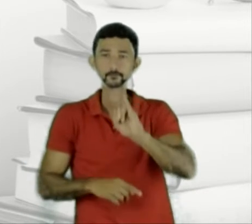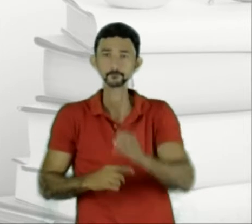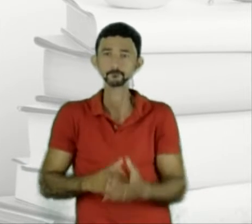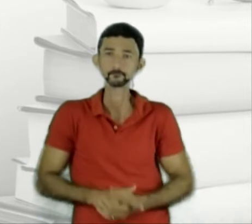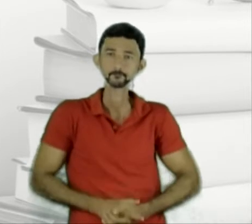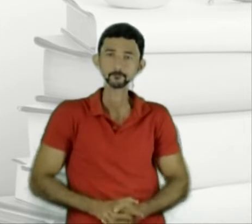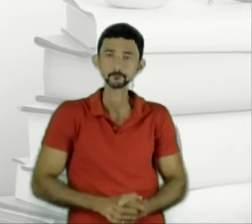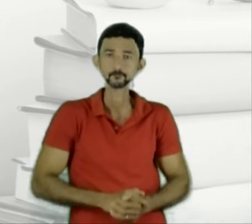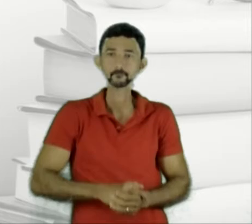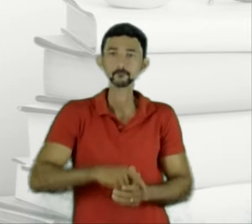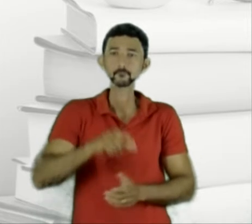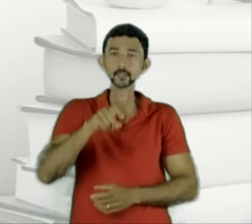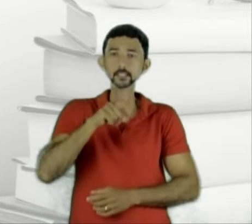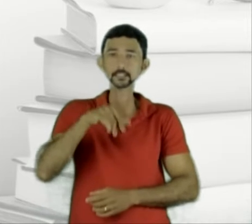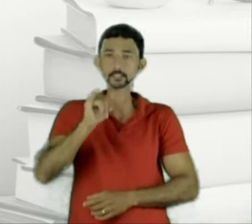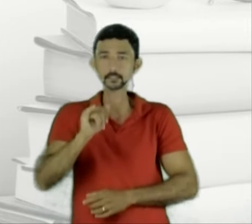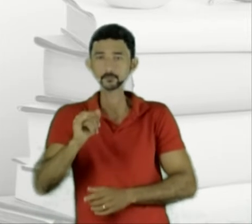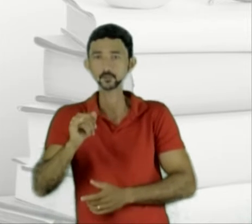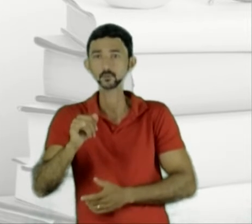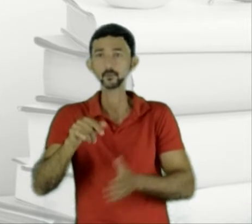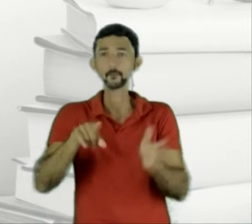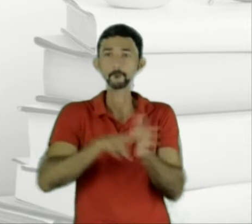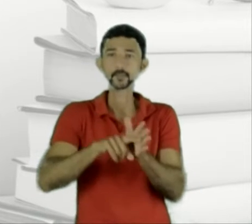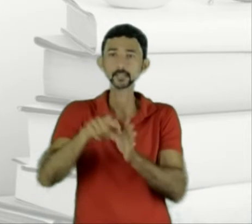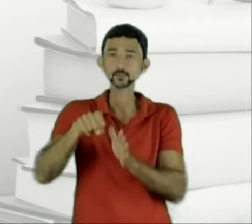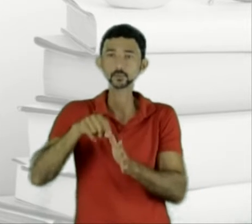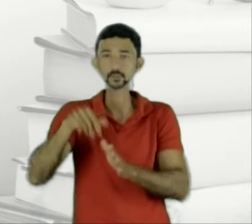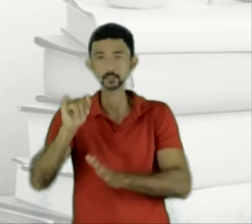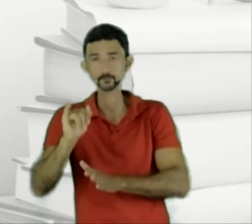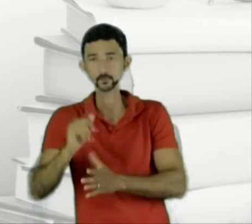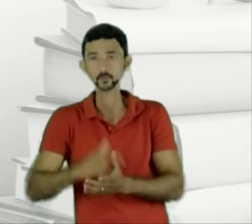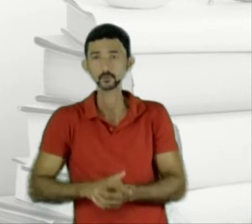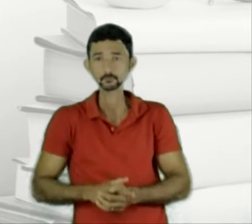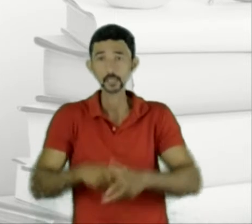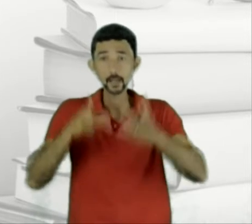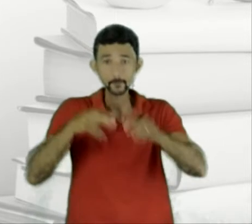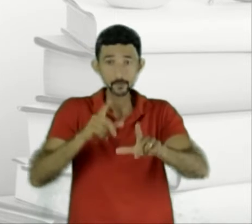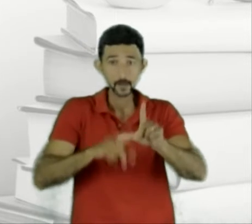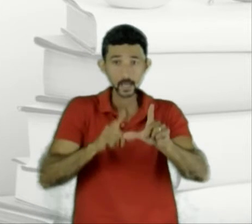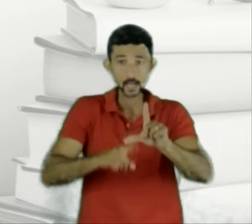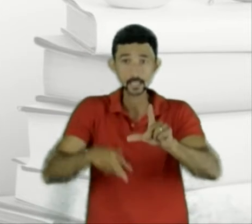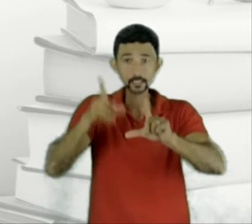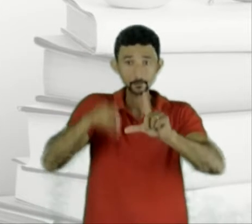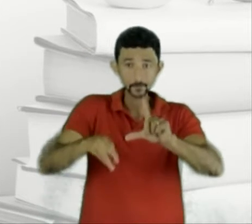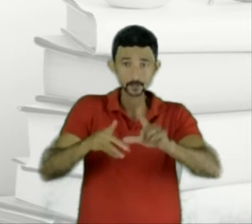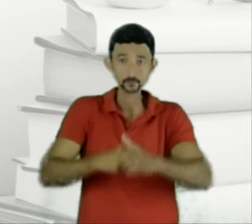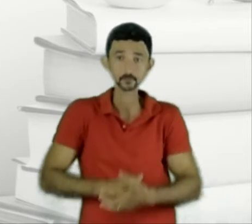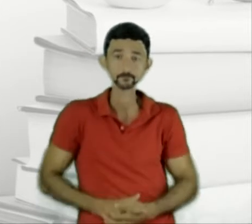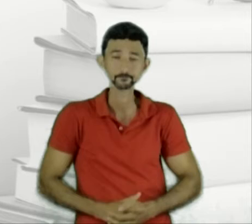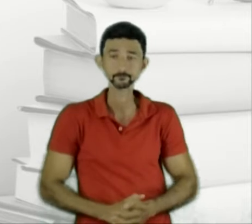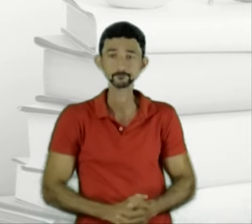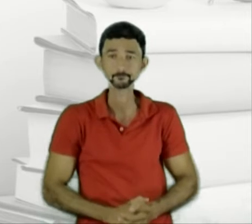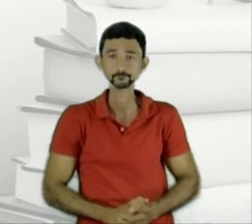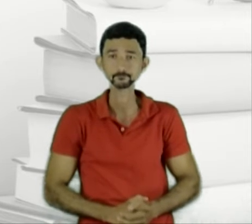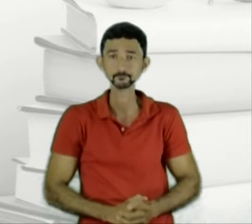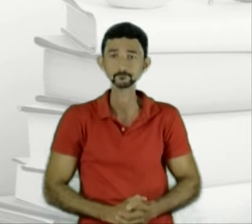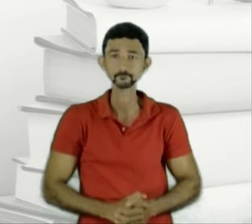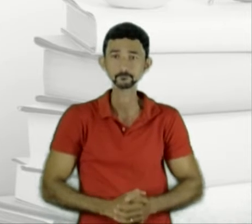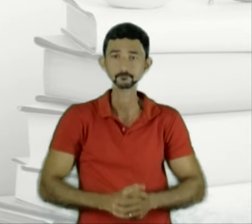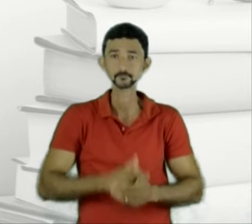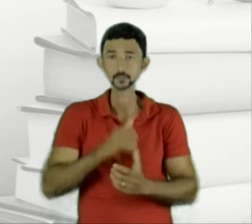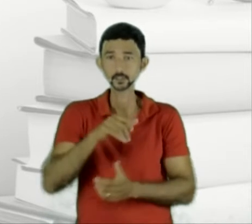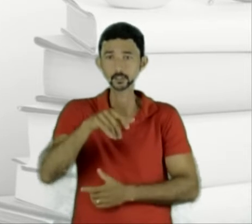xy e menos xy. É a mesma parte literal, apenas coeficientes numéricos que são diferentes, que no